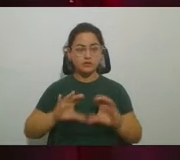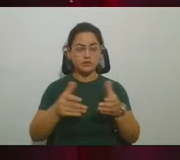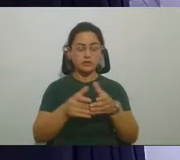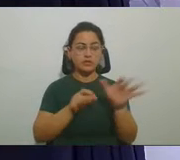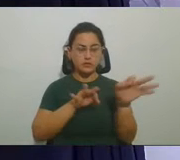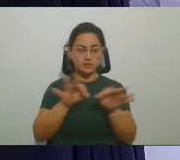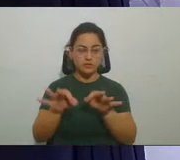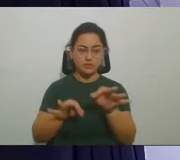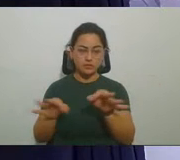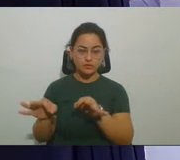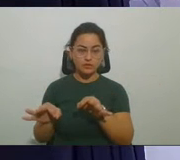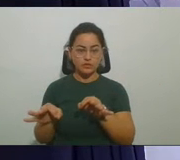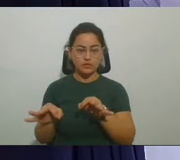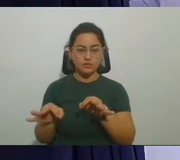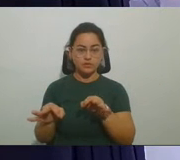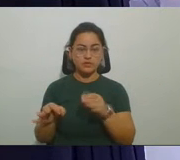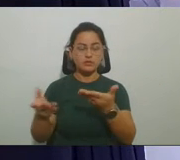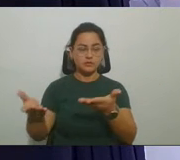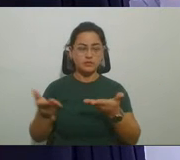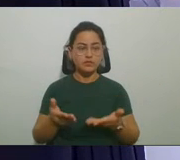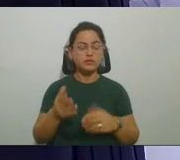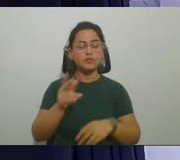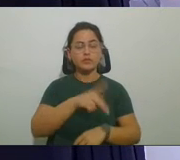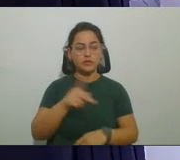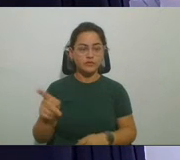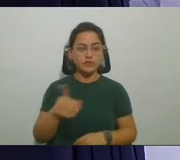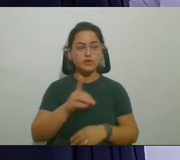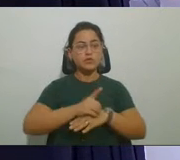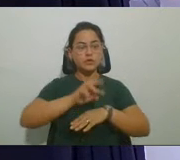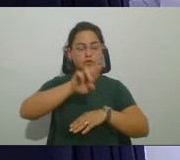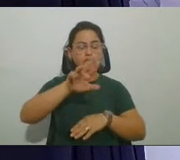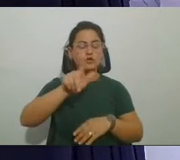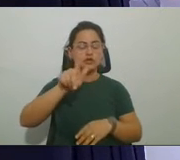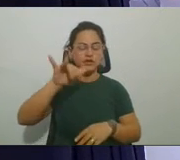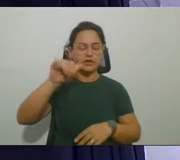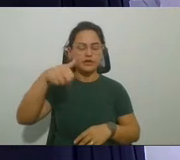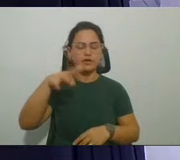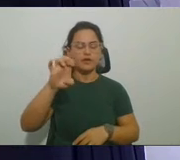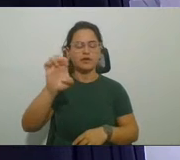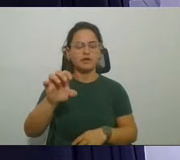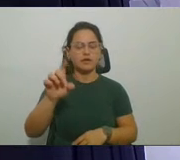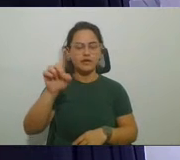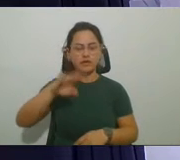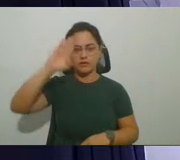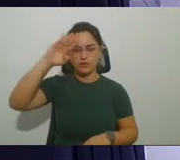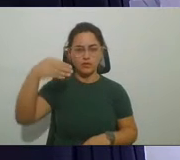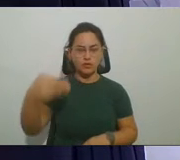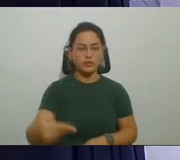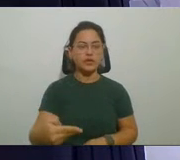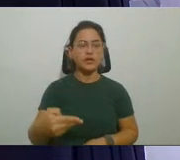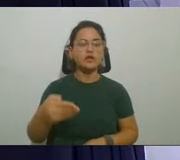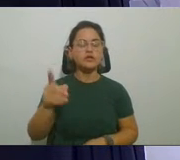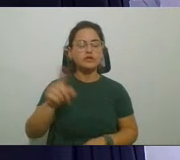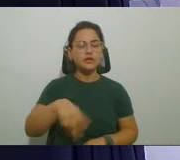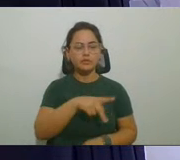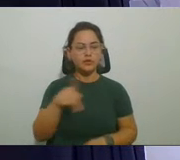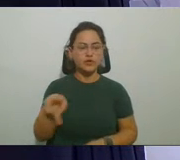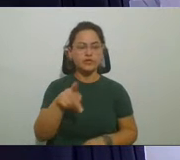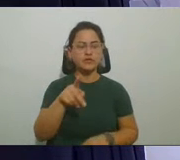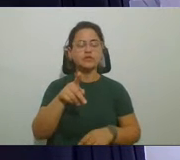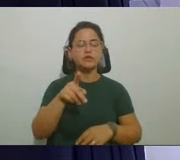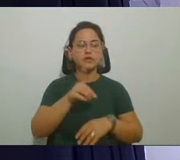do Congresso, professora doutora Giane Rabilo, presta uma homenagem à professora